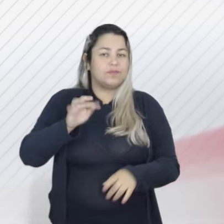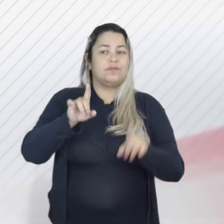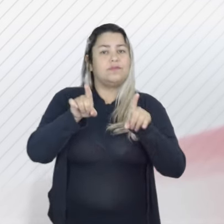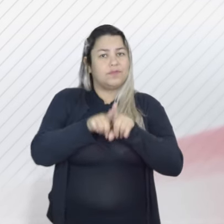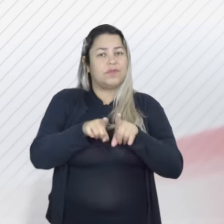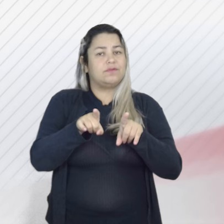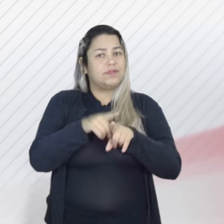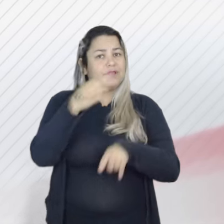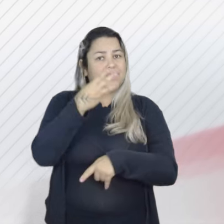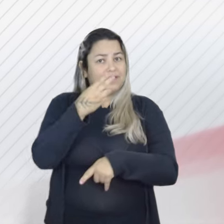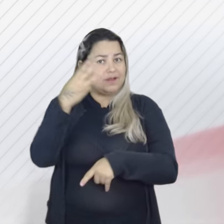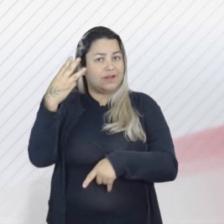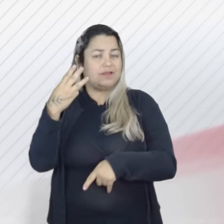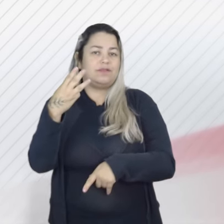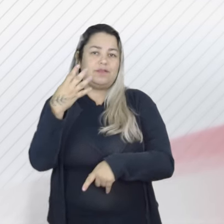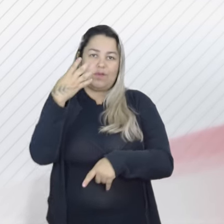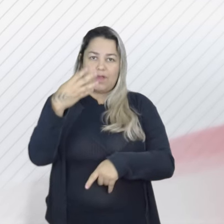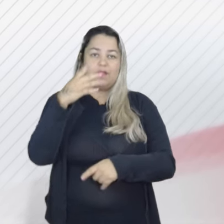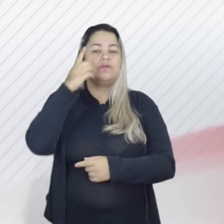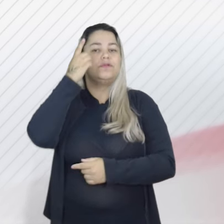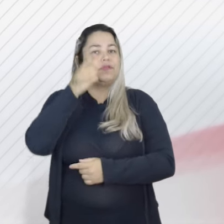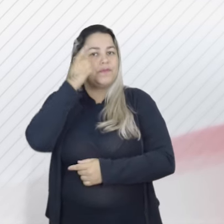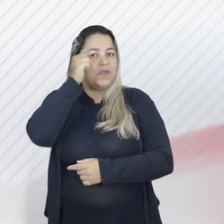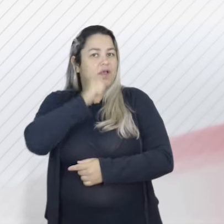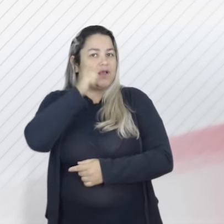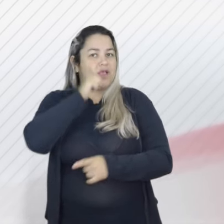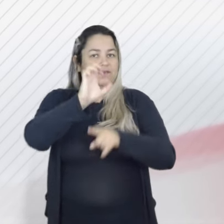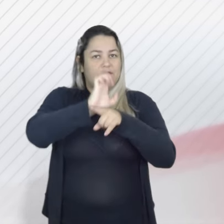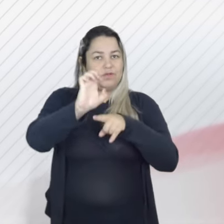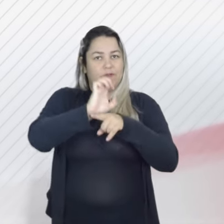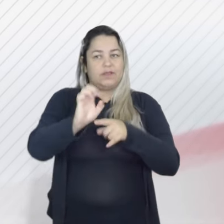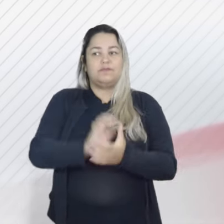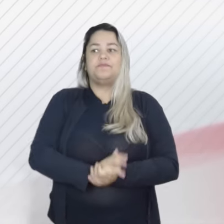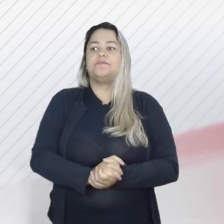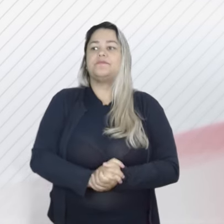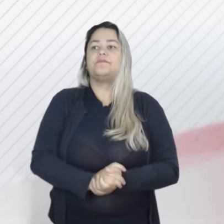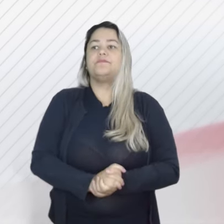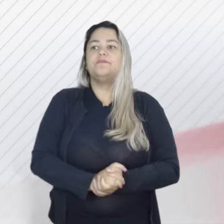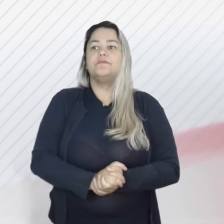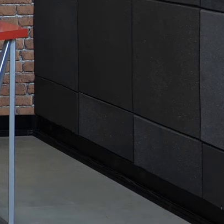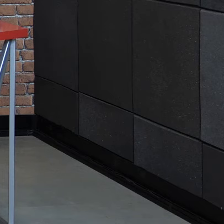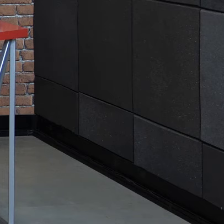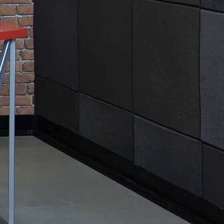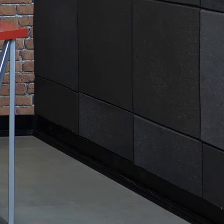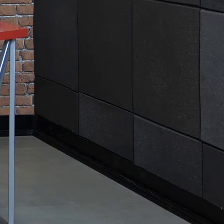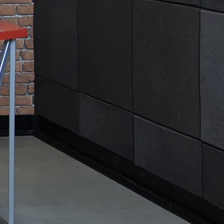19 agora deputadas federais com as suplências e 33 e agora 34 deputadas